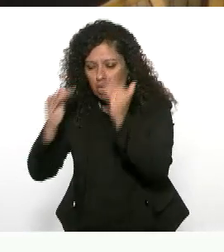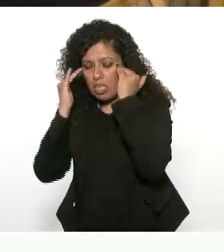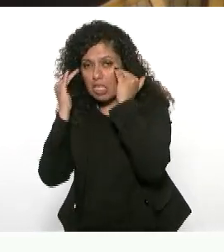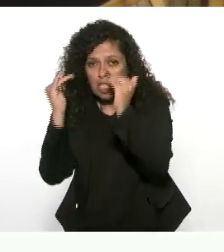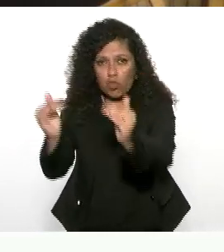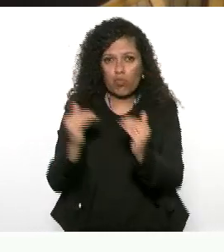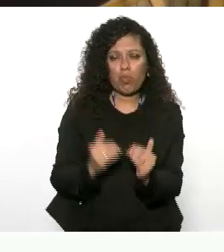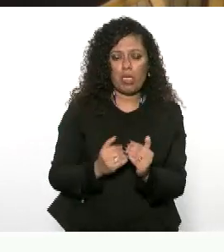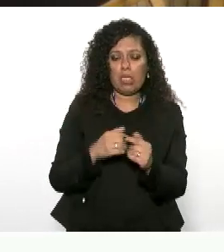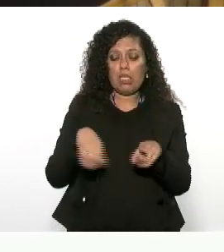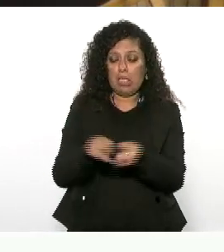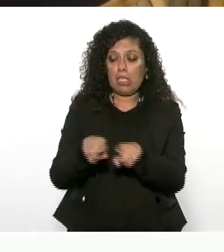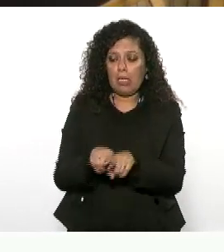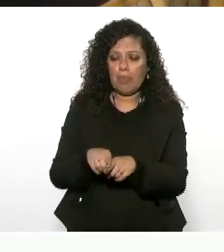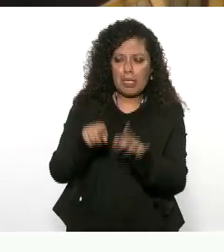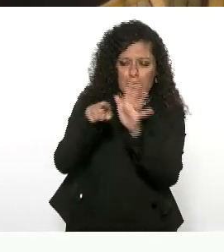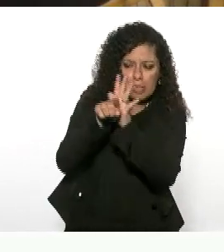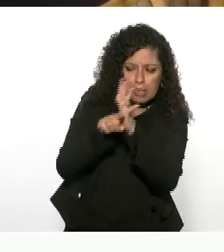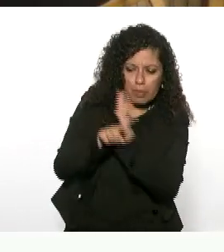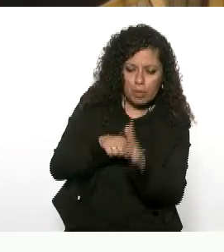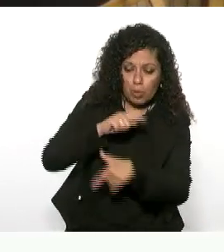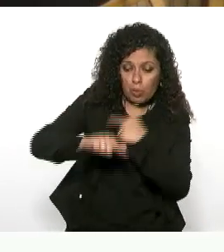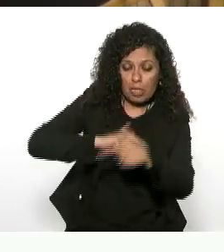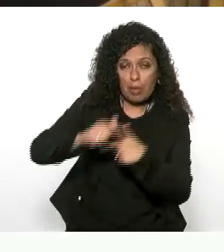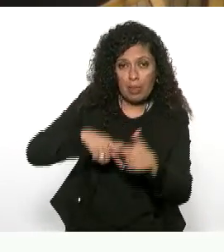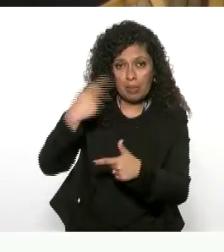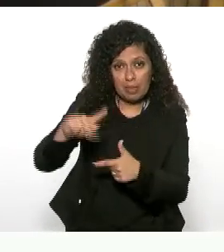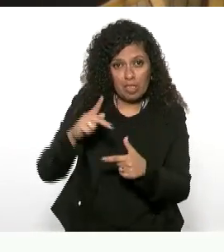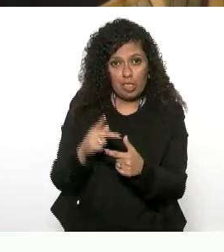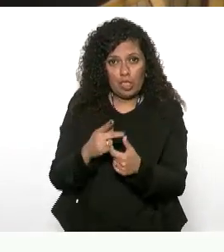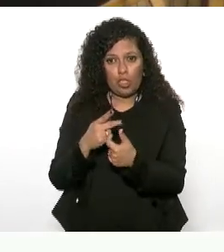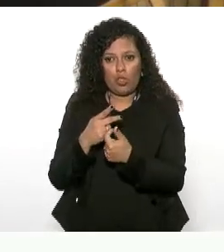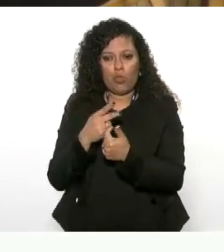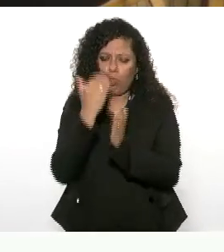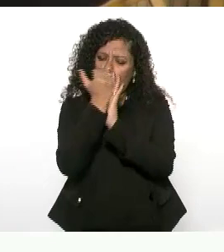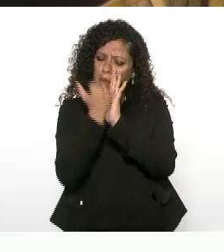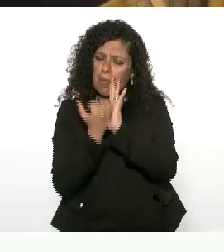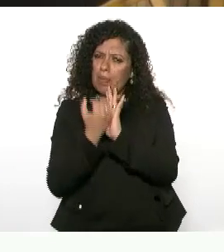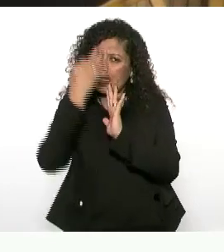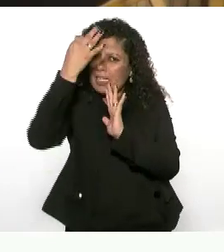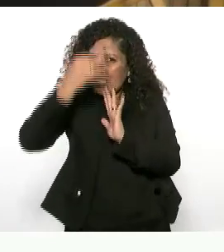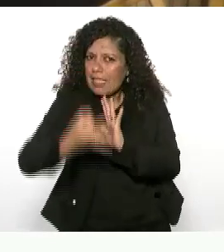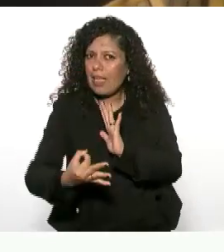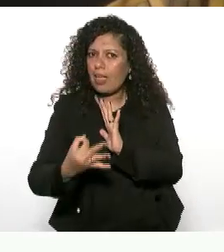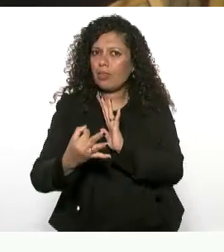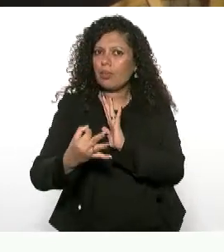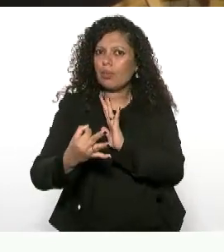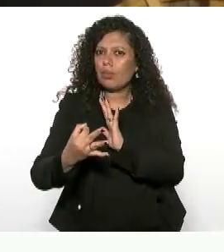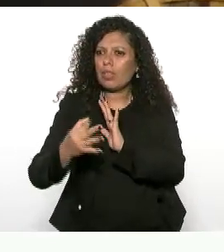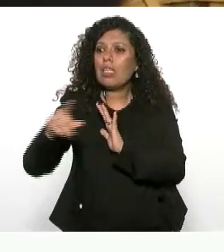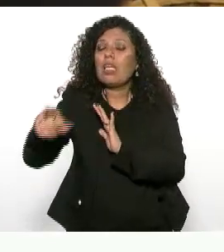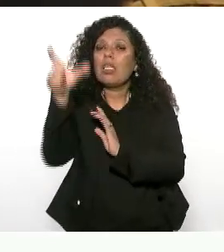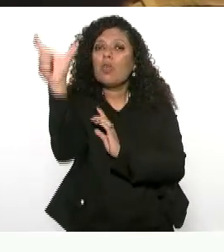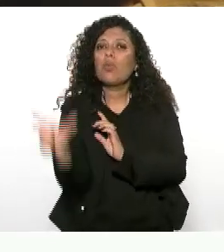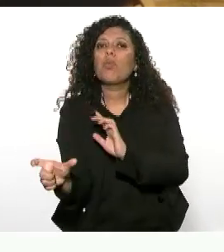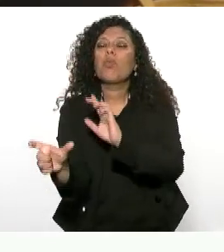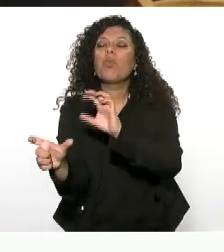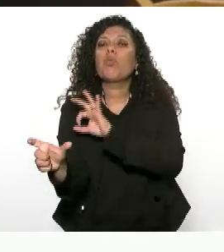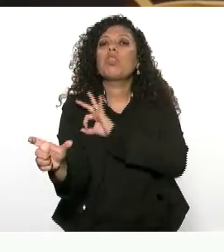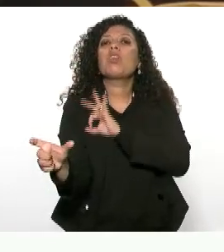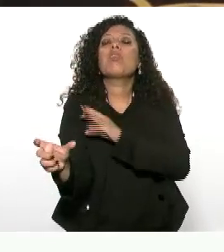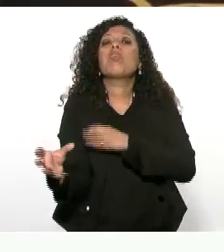por critérios justos e eficientes e eficazes de produtividade, sem dúvida alguma, ele vai poder